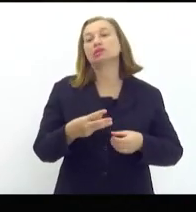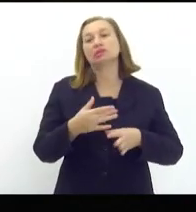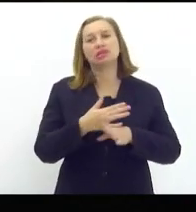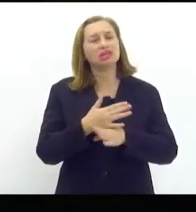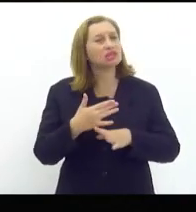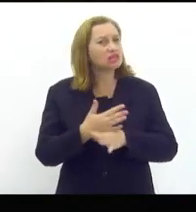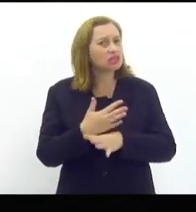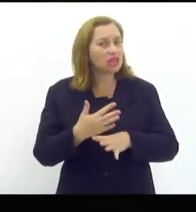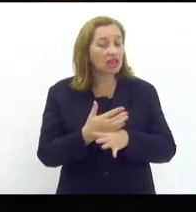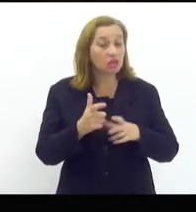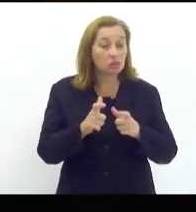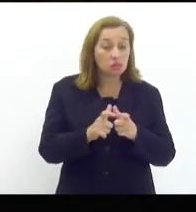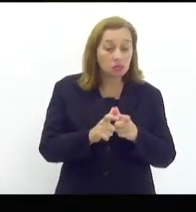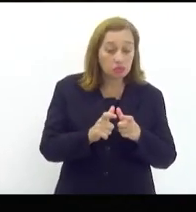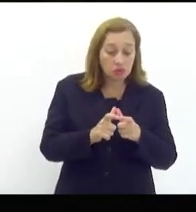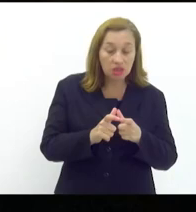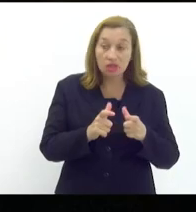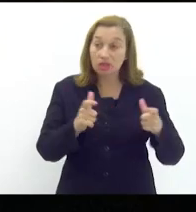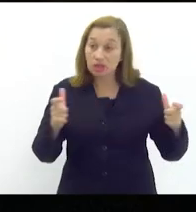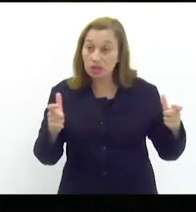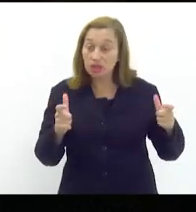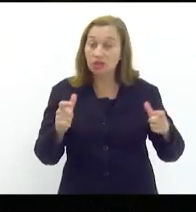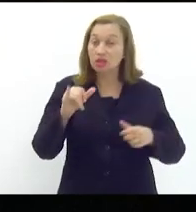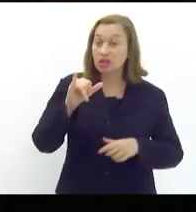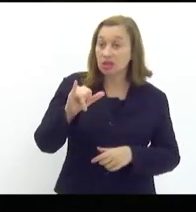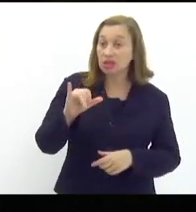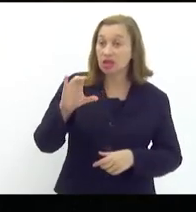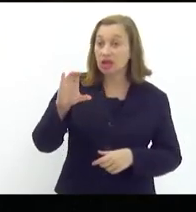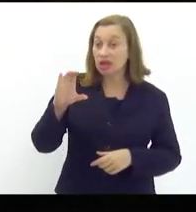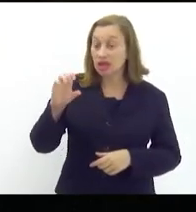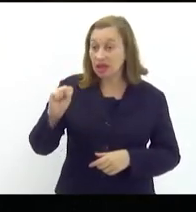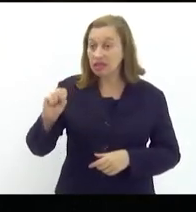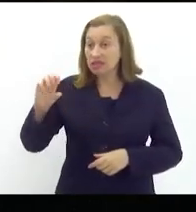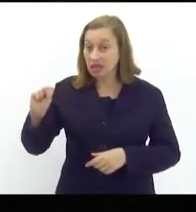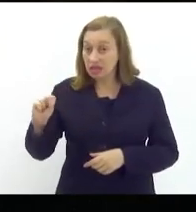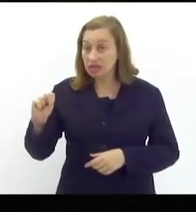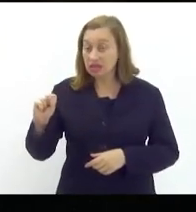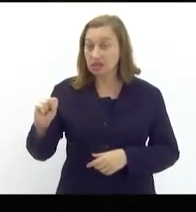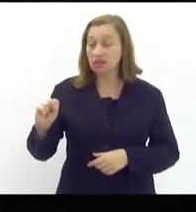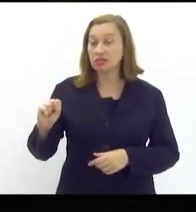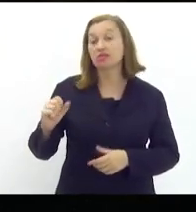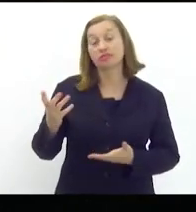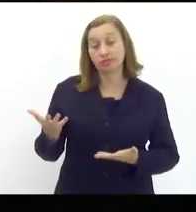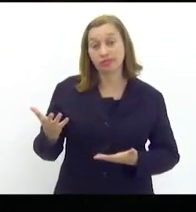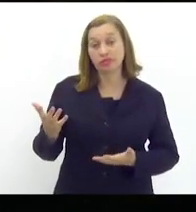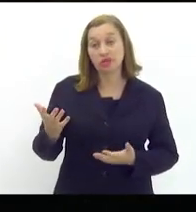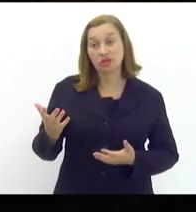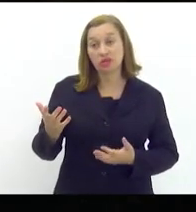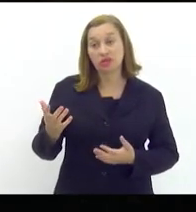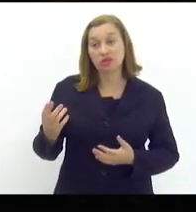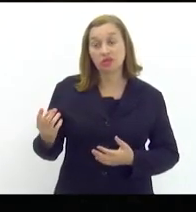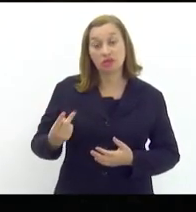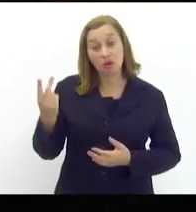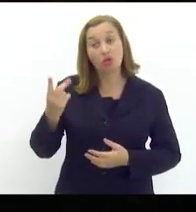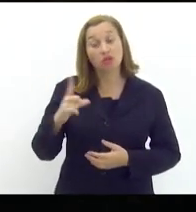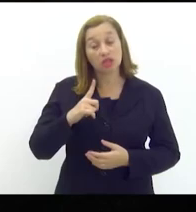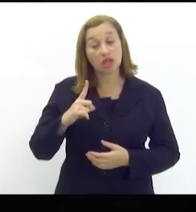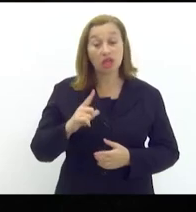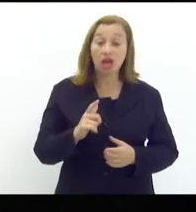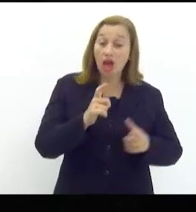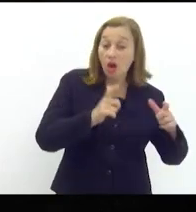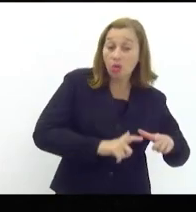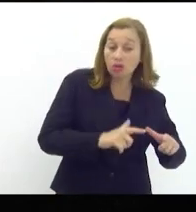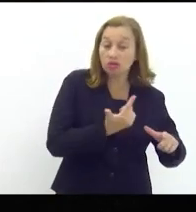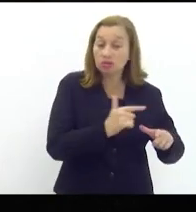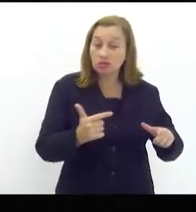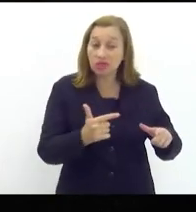cidades de médio e grande porte onde o ISS tem peso onde o ISS não tem peso claro que